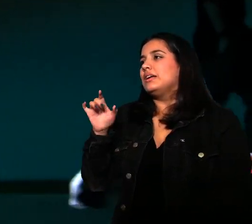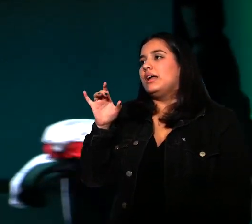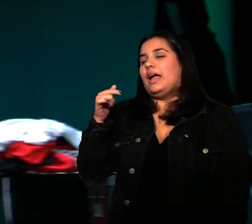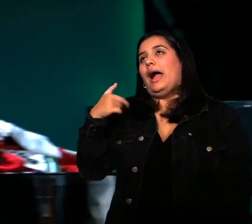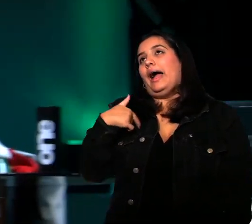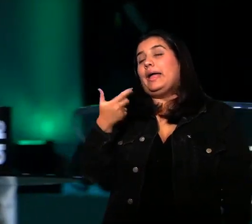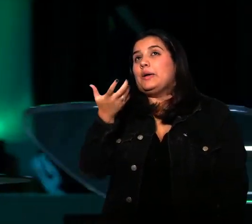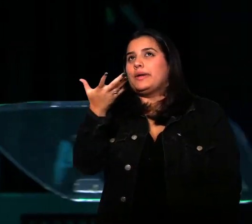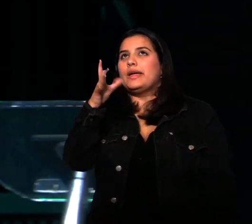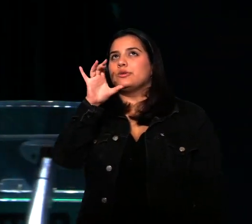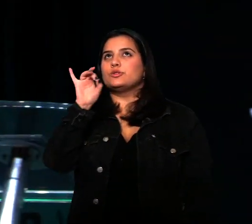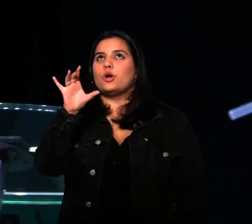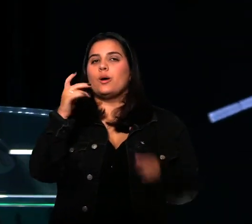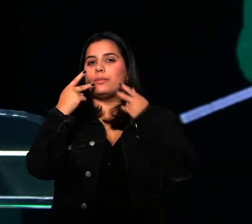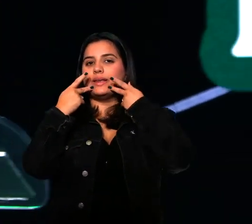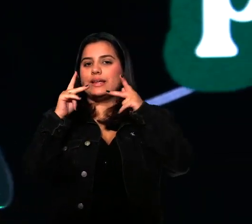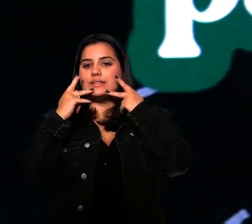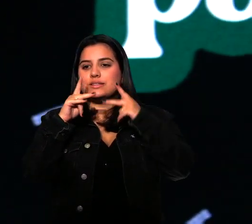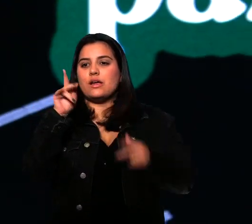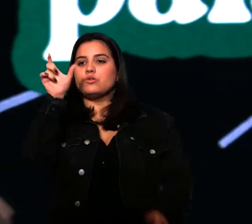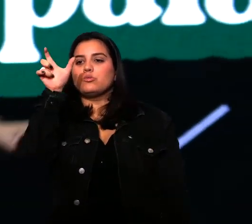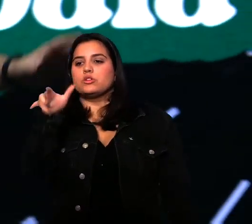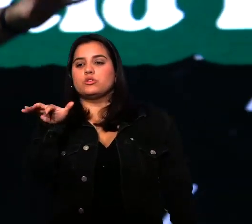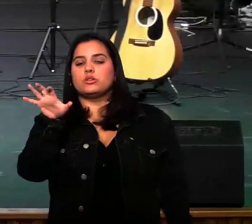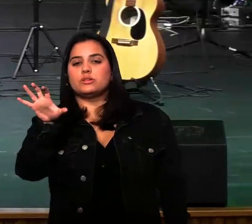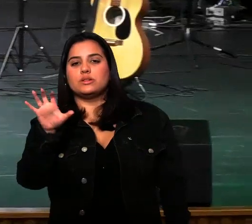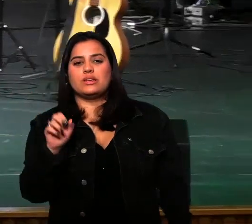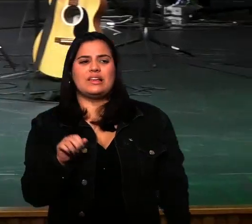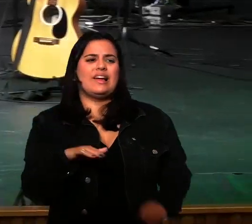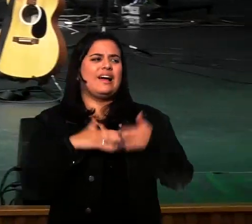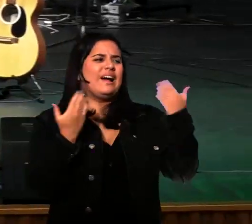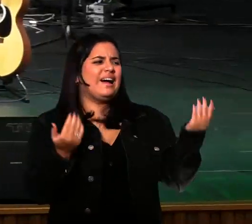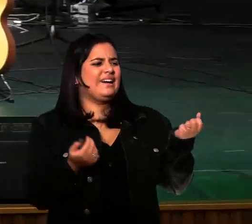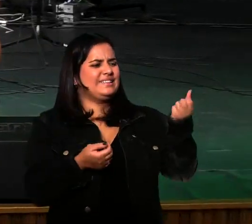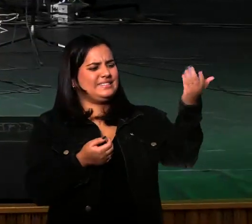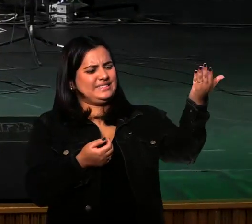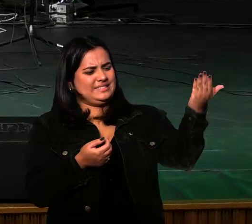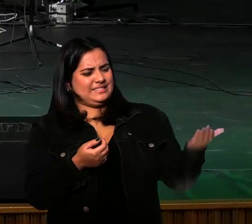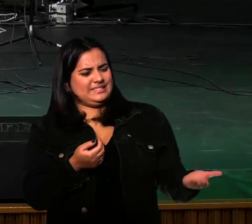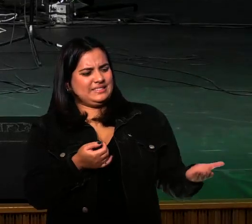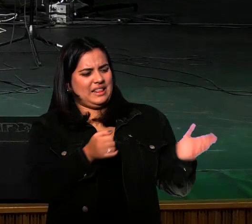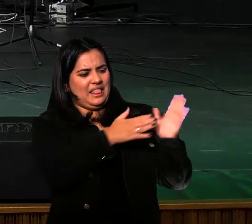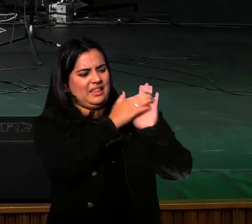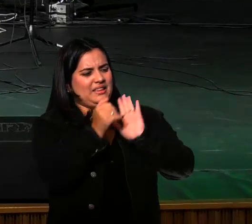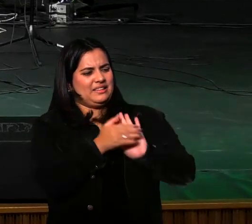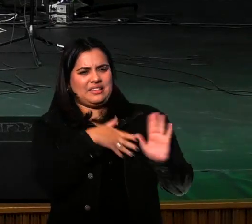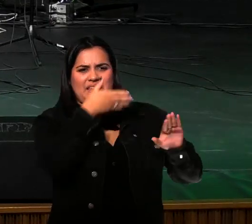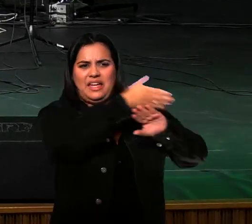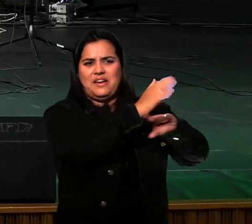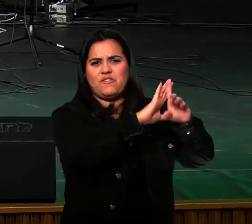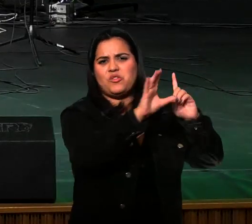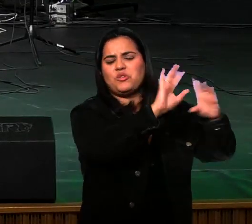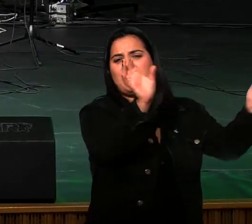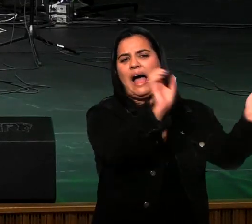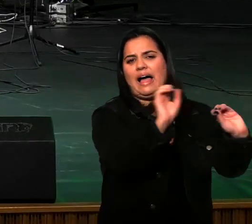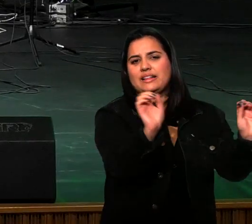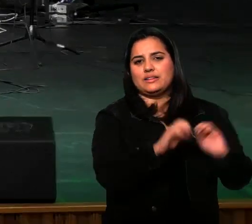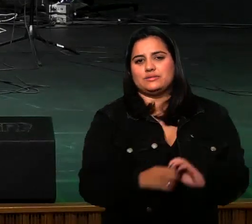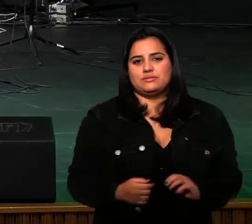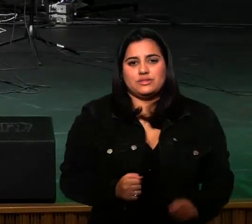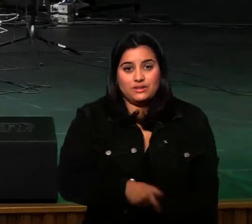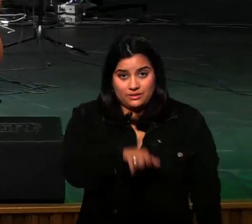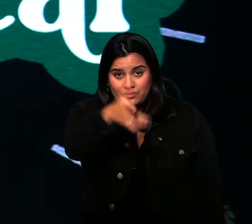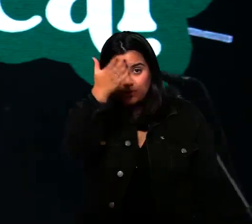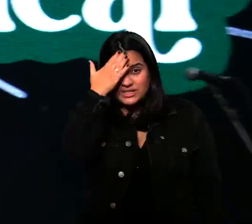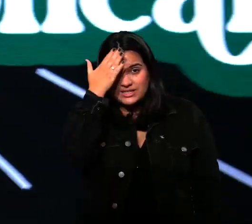pastor tal. Ah, aquele menino lá louvando, aquele adorando, não, esse aí eu não vou nem no culto hoje. Irmão, você sabia que